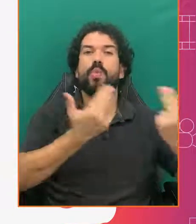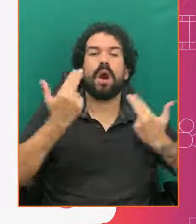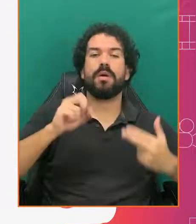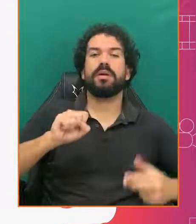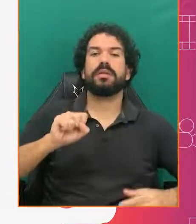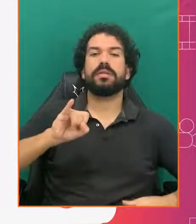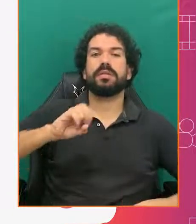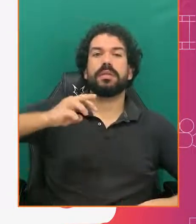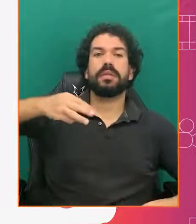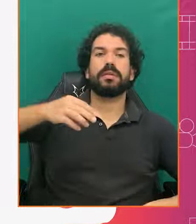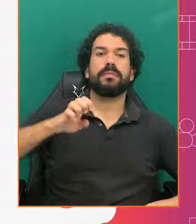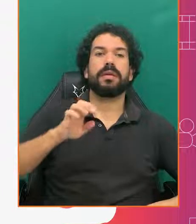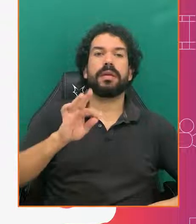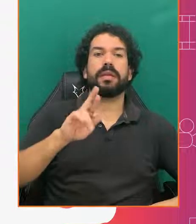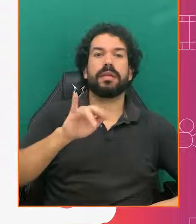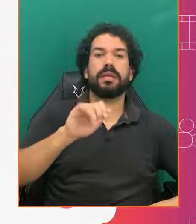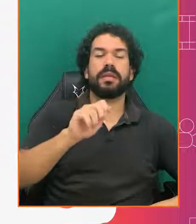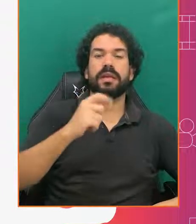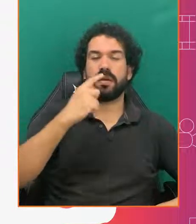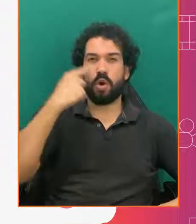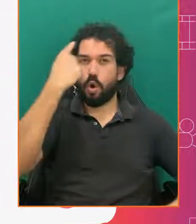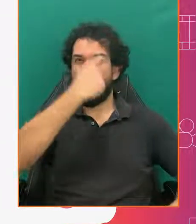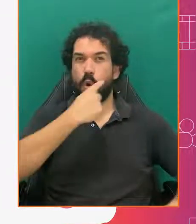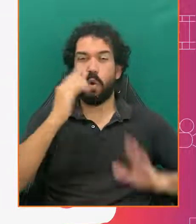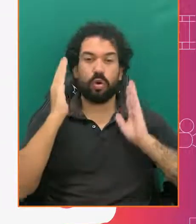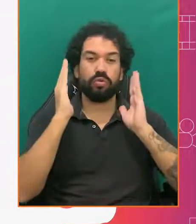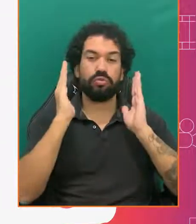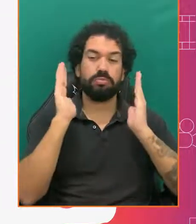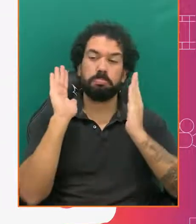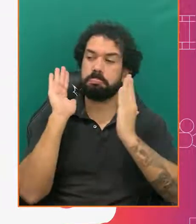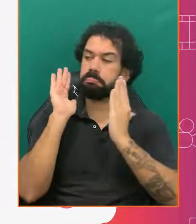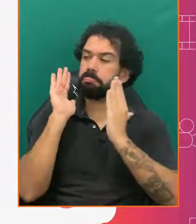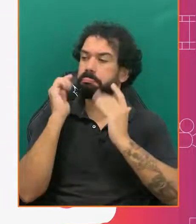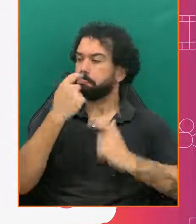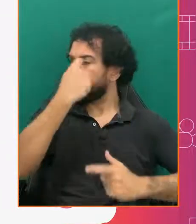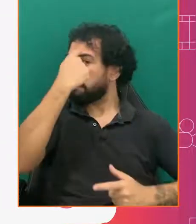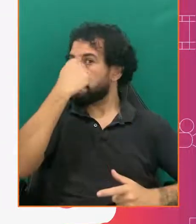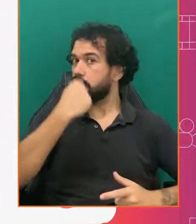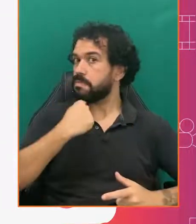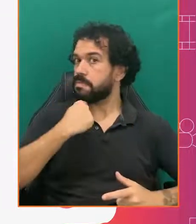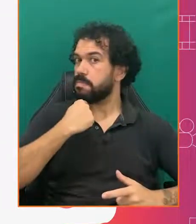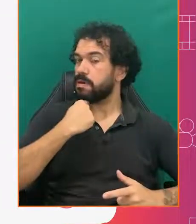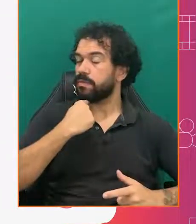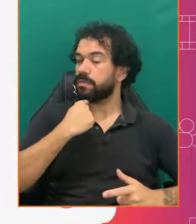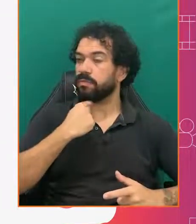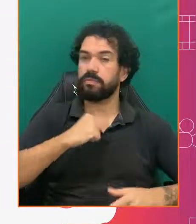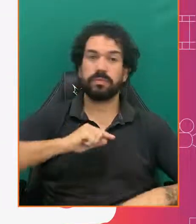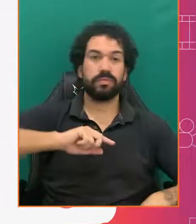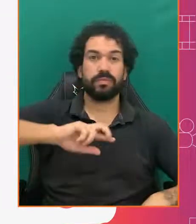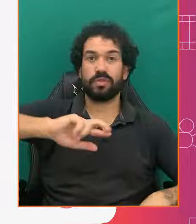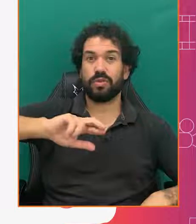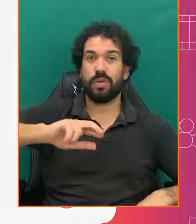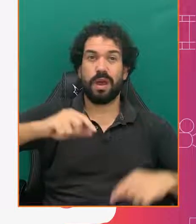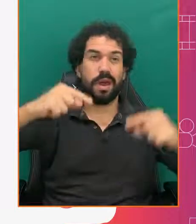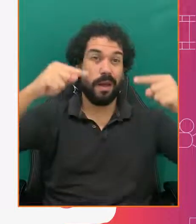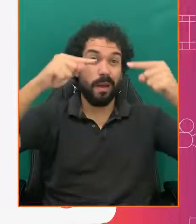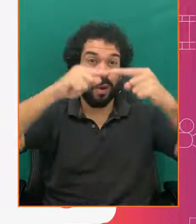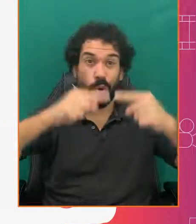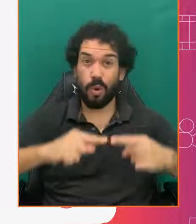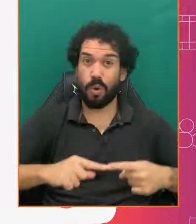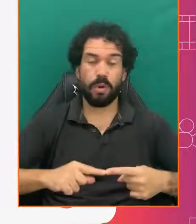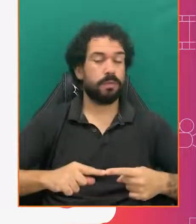simetrias. Na perspectiva de um rosto meio de lado, um pouco de perfil, ele não